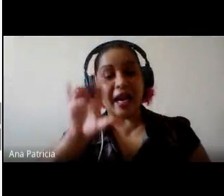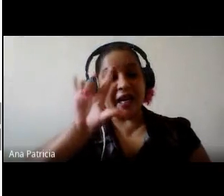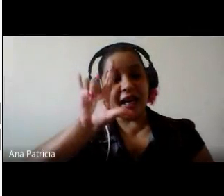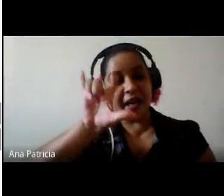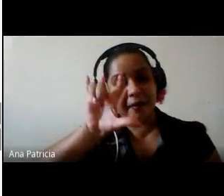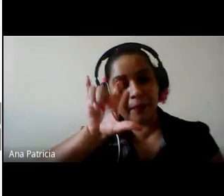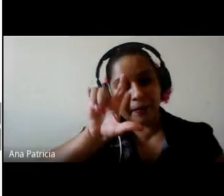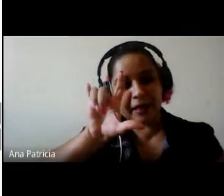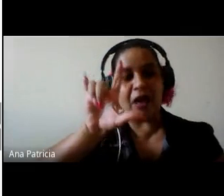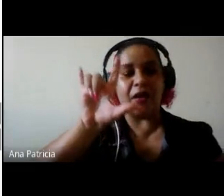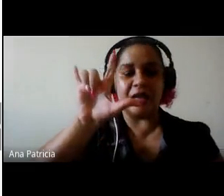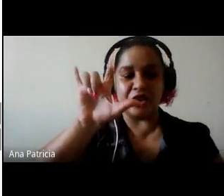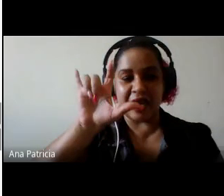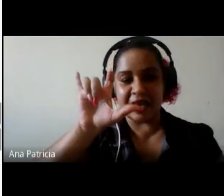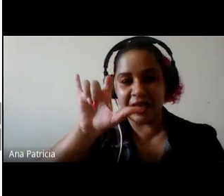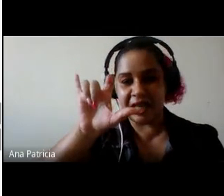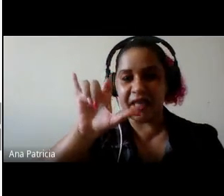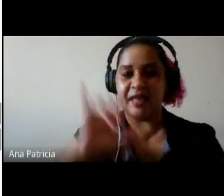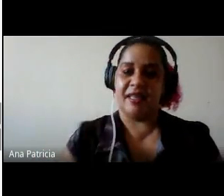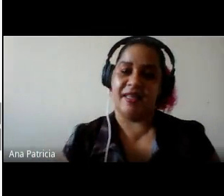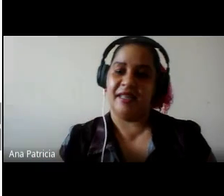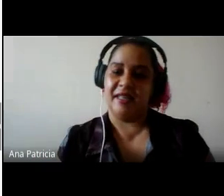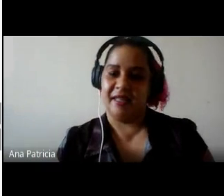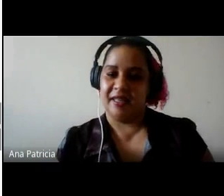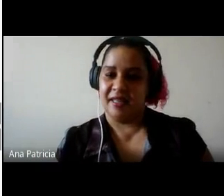Pede do Instagram, pode pedir algo assim, ó, Instagram.